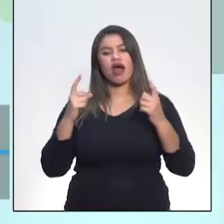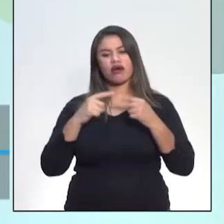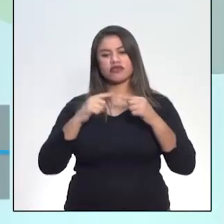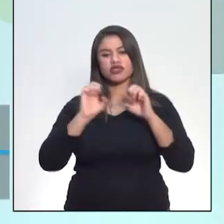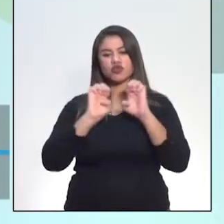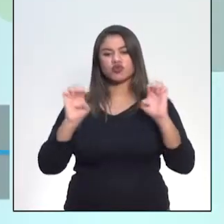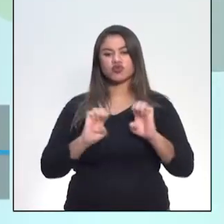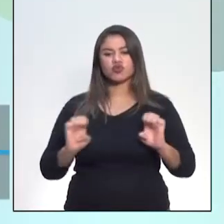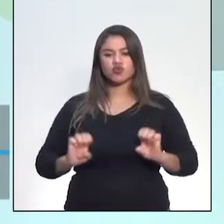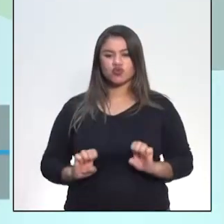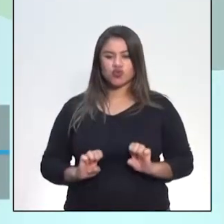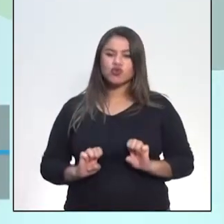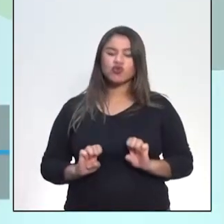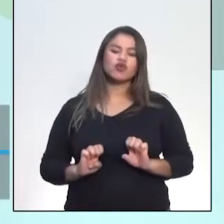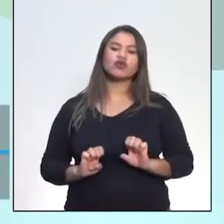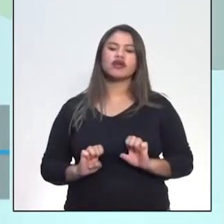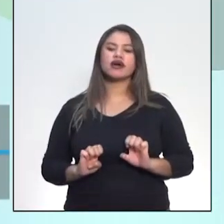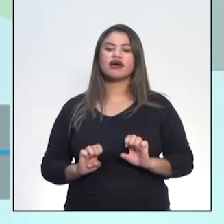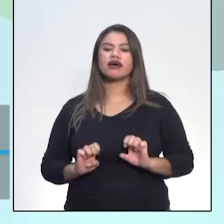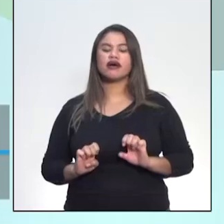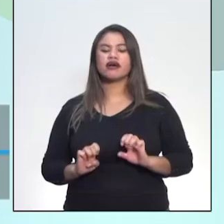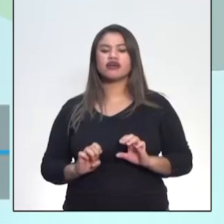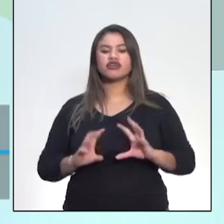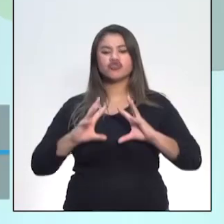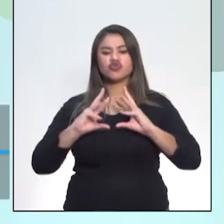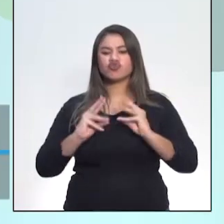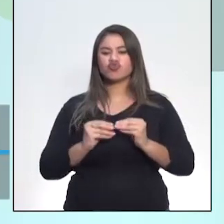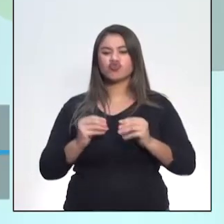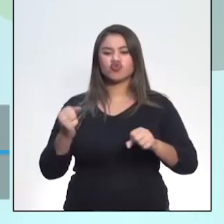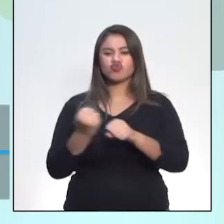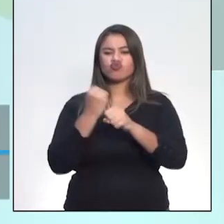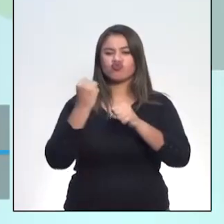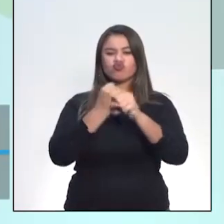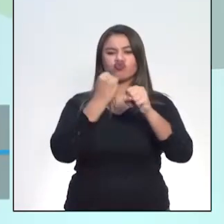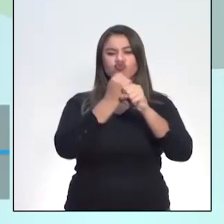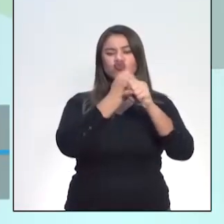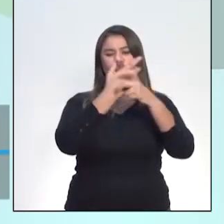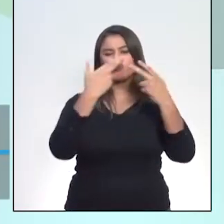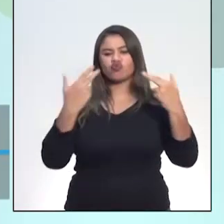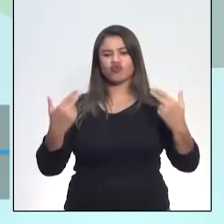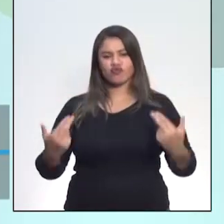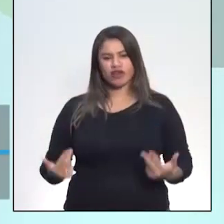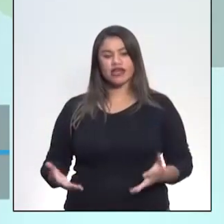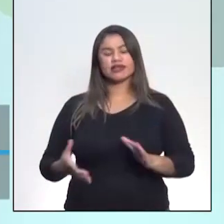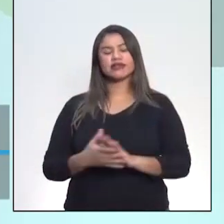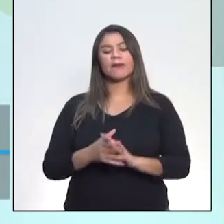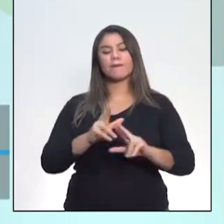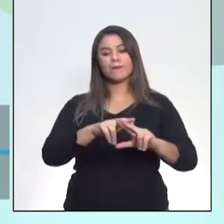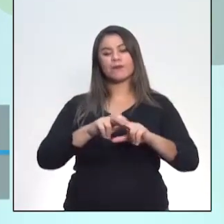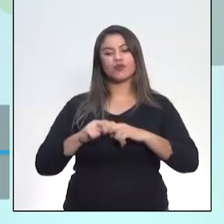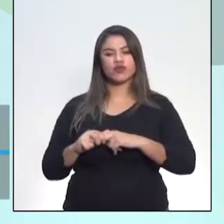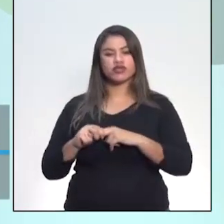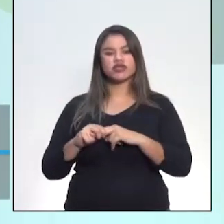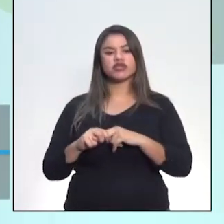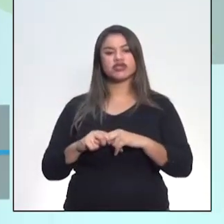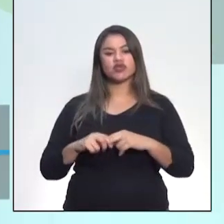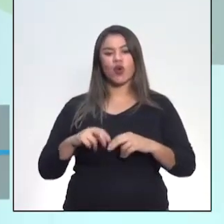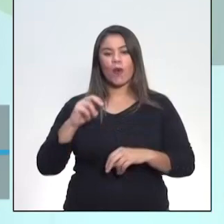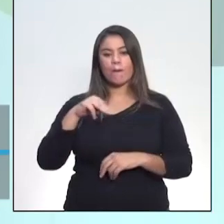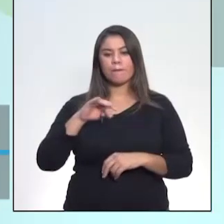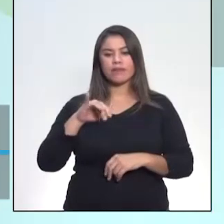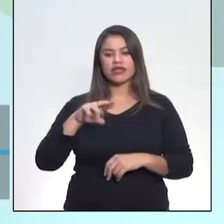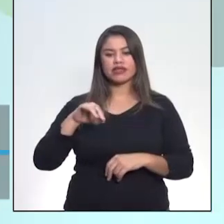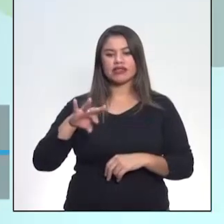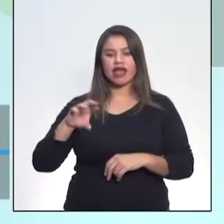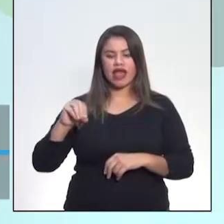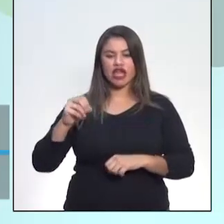estrutura de todas as construções que existem. Por essa razão, esses minérios, na